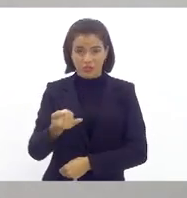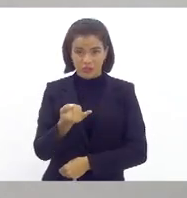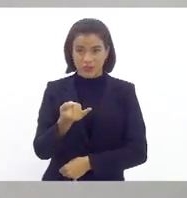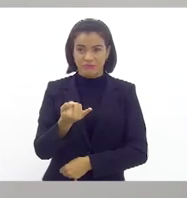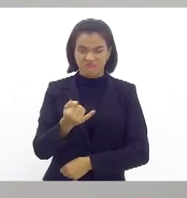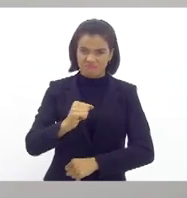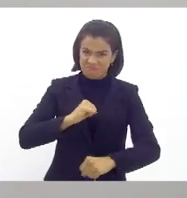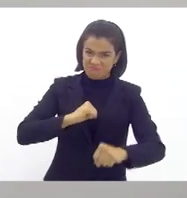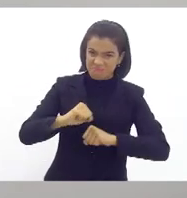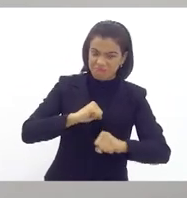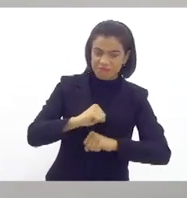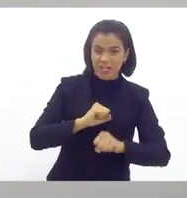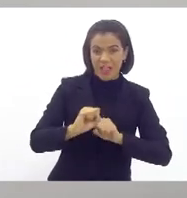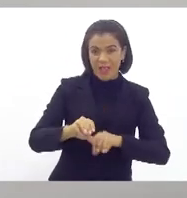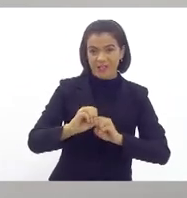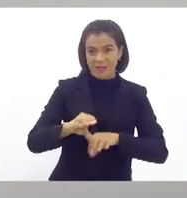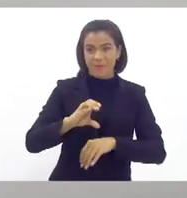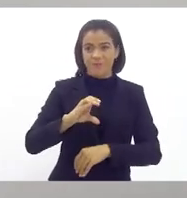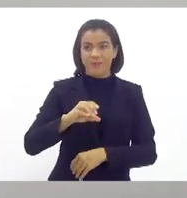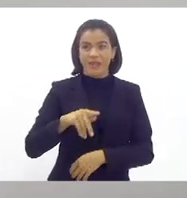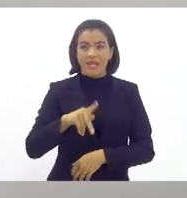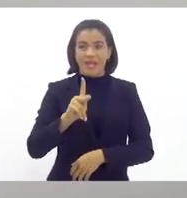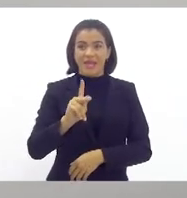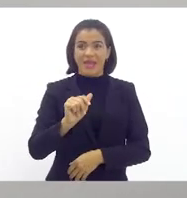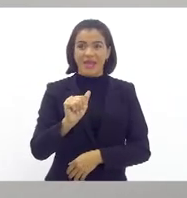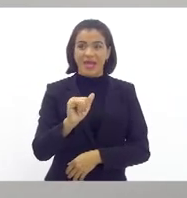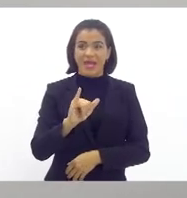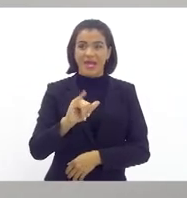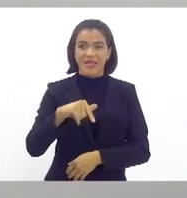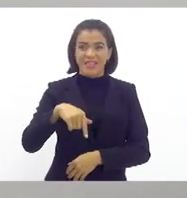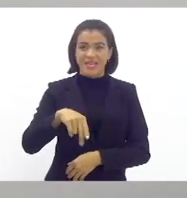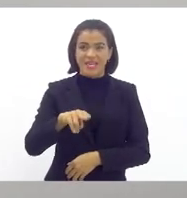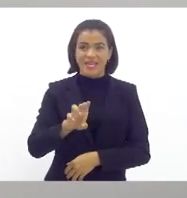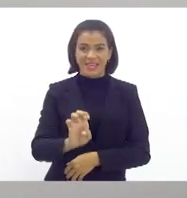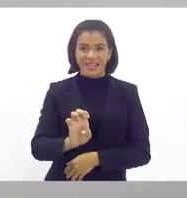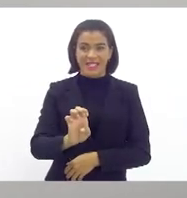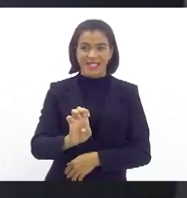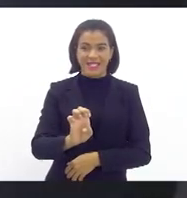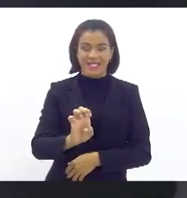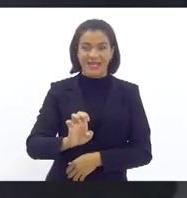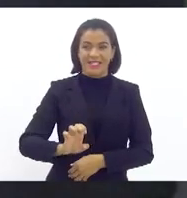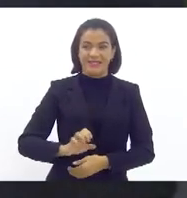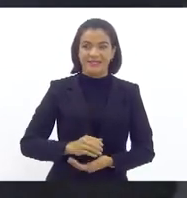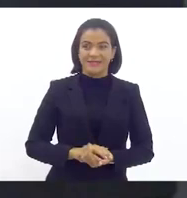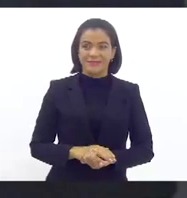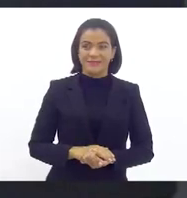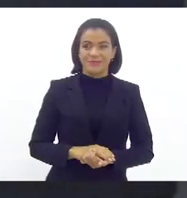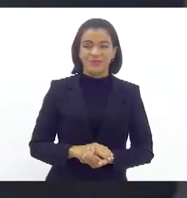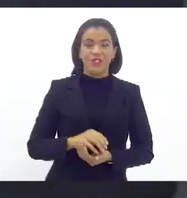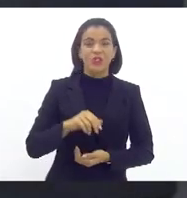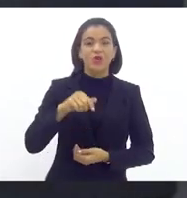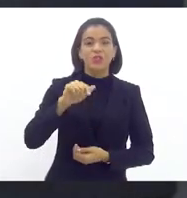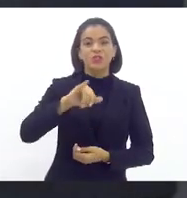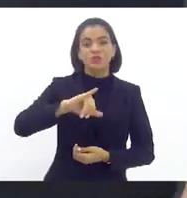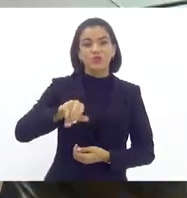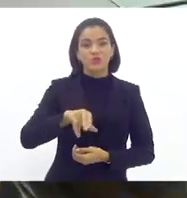guerreiro da educação, Kaique do Nascimento dos Santos, do Juntos, Juventude e Luta.